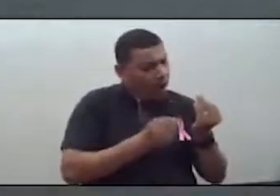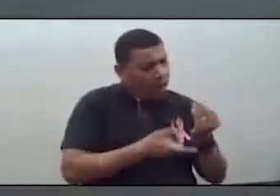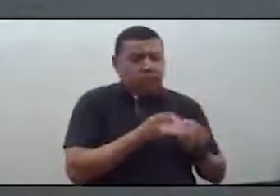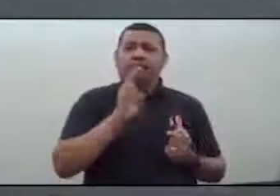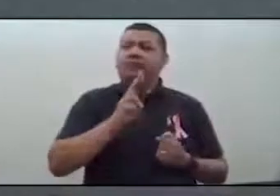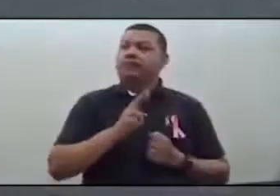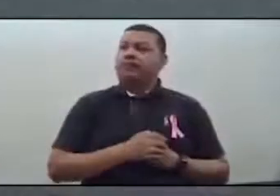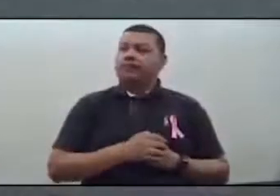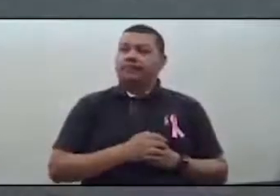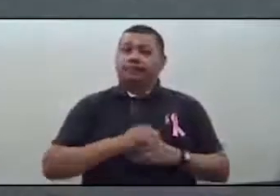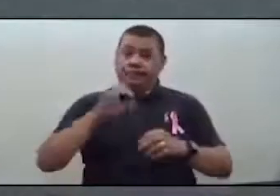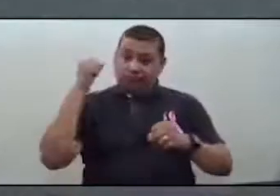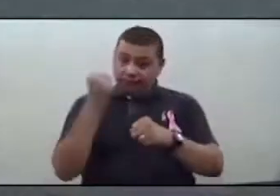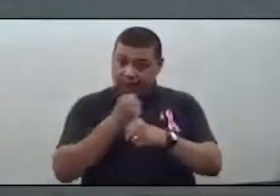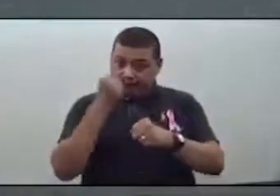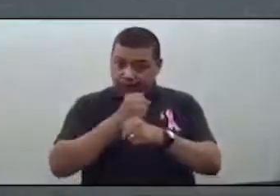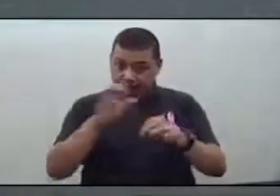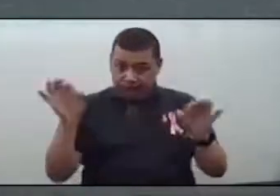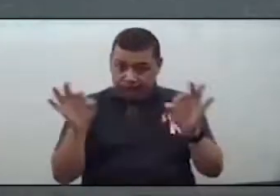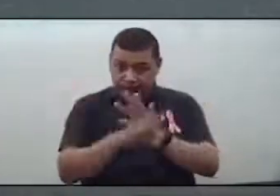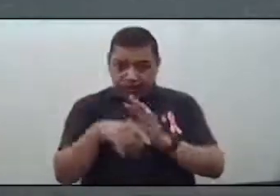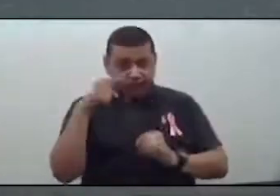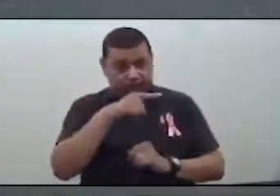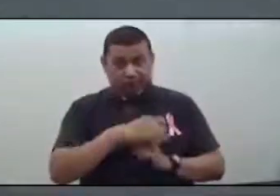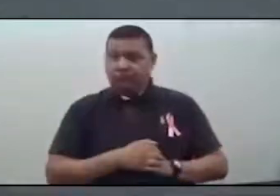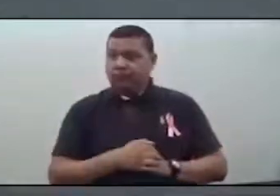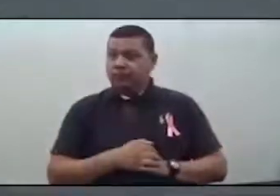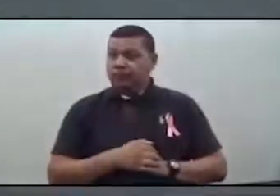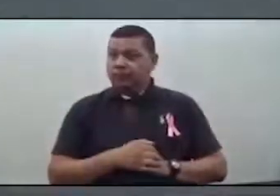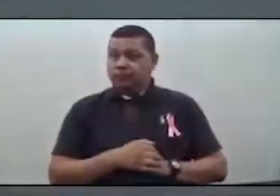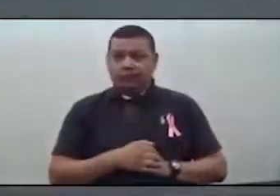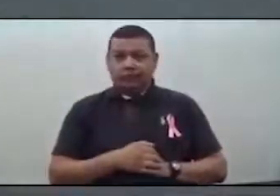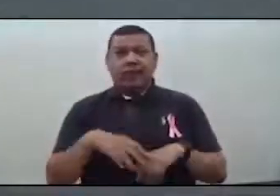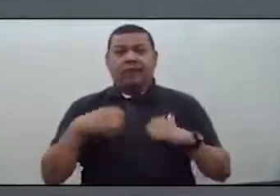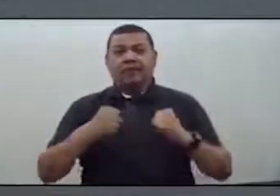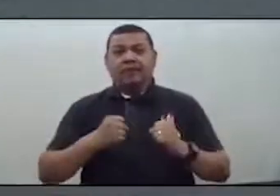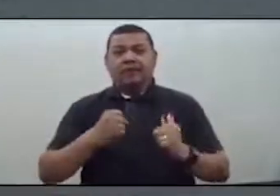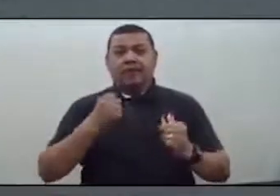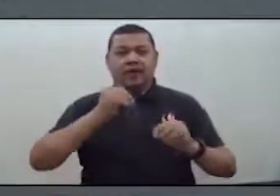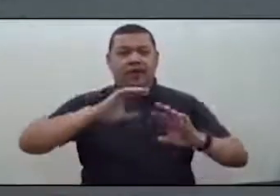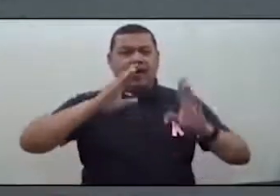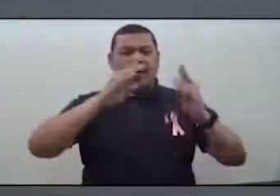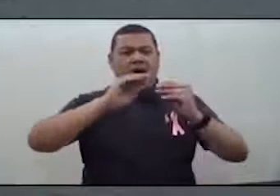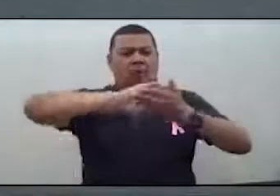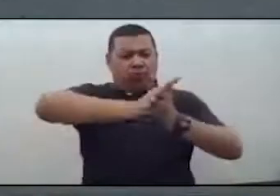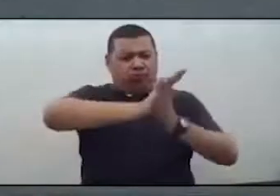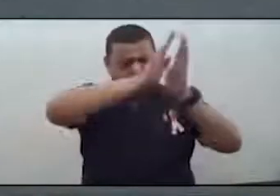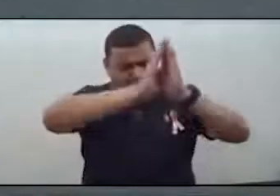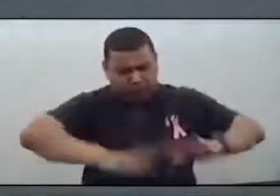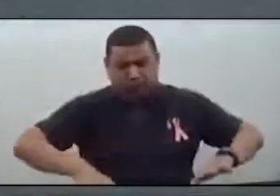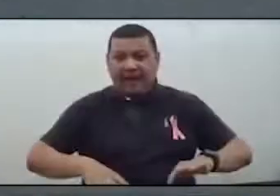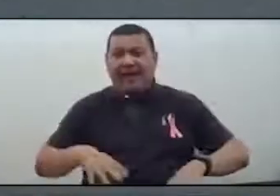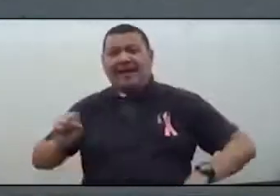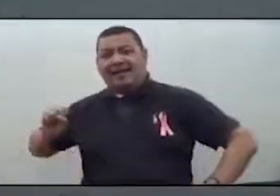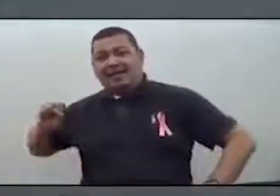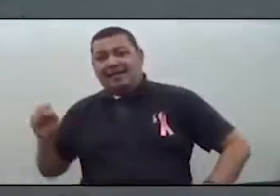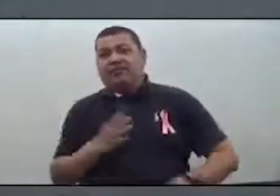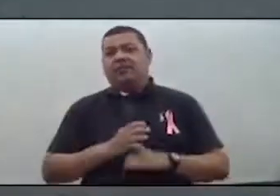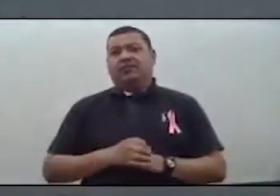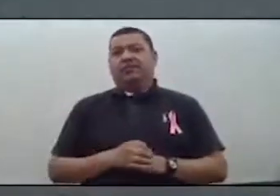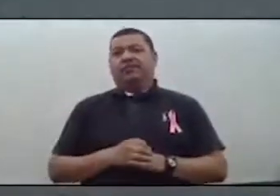A obra que foi feita ali, ela tem que ser derrubada e feita novamente. Se for fazer um